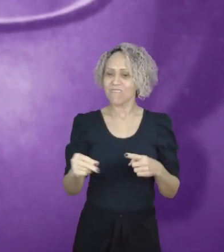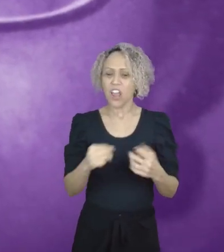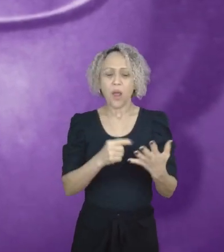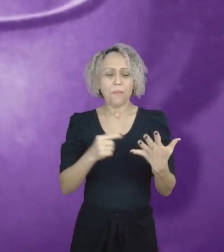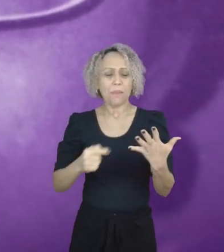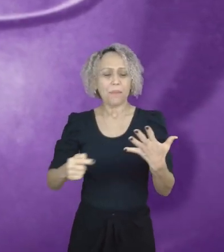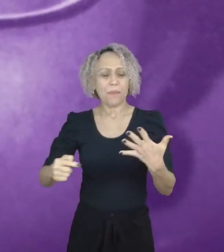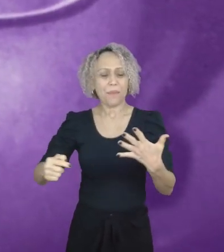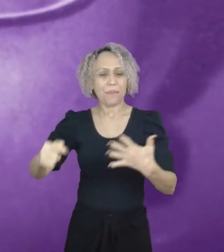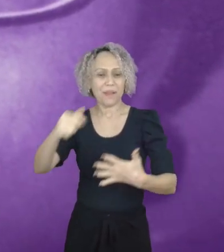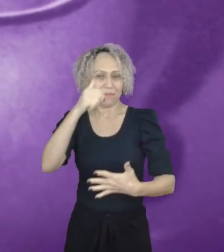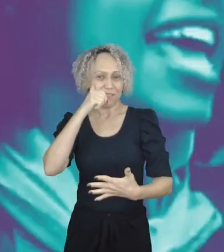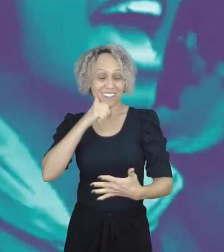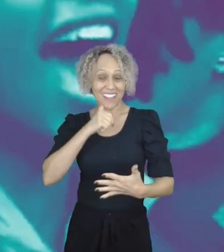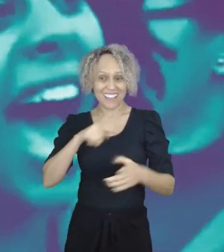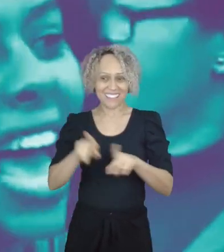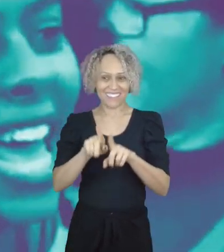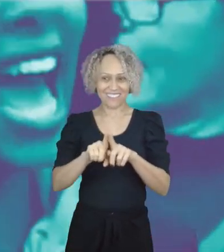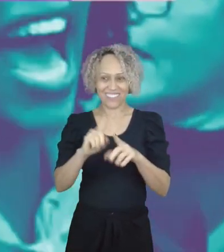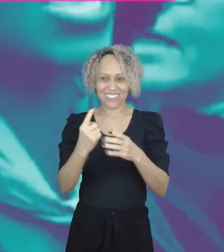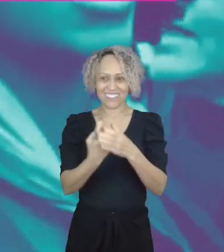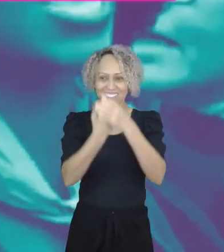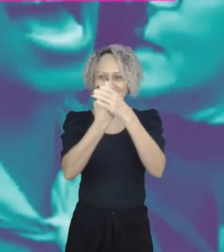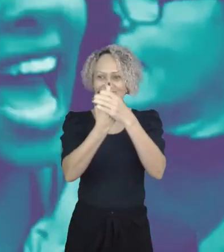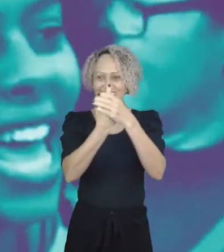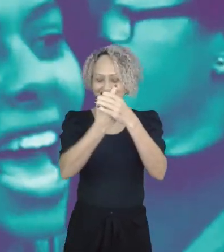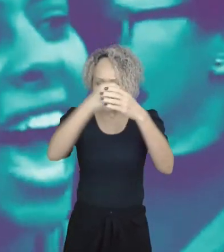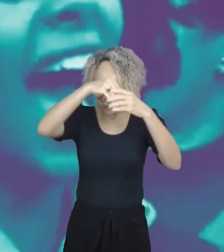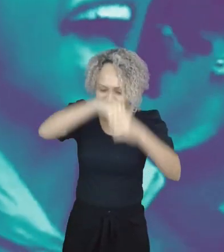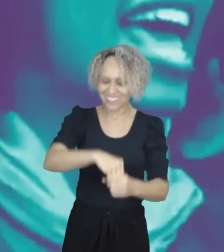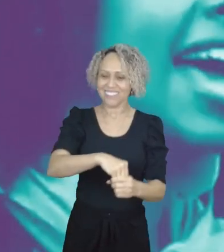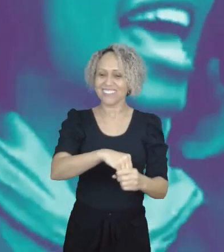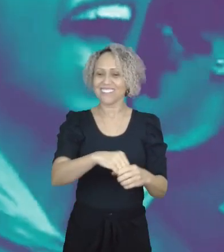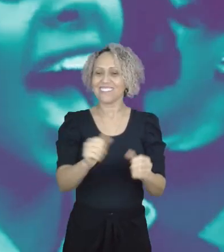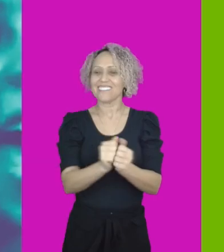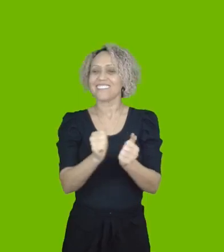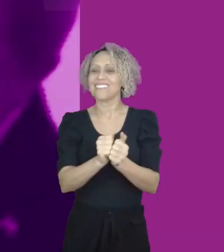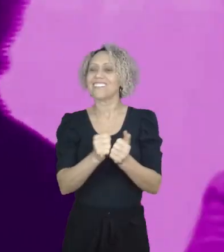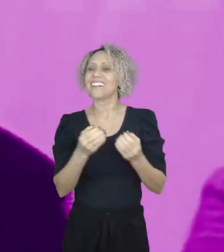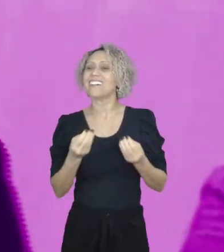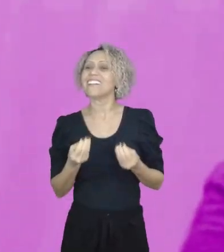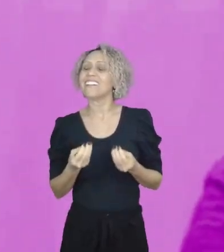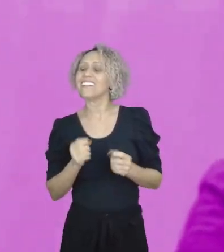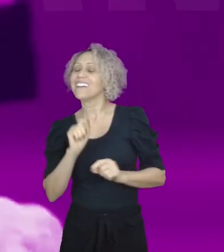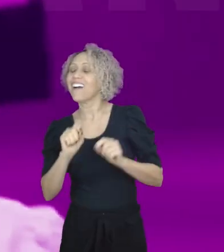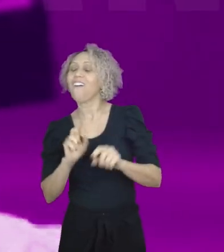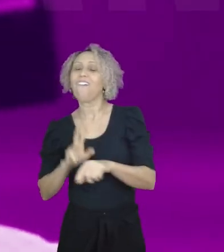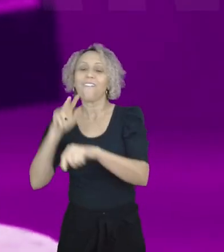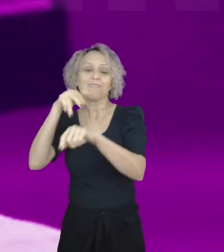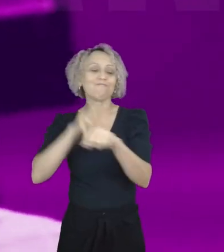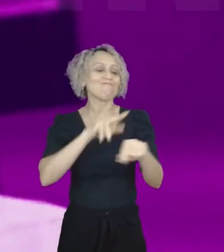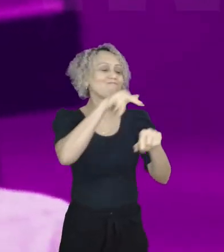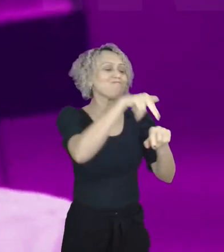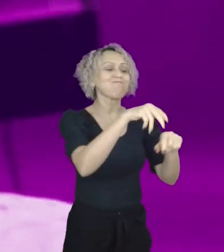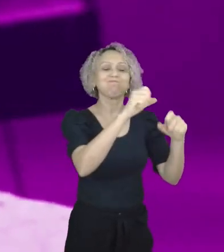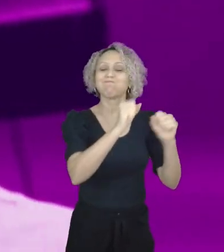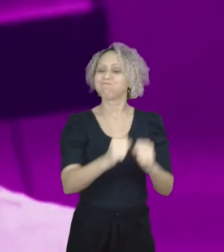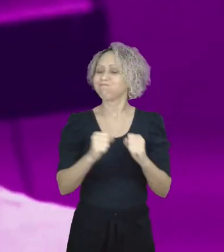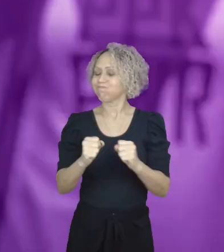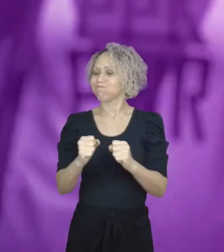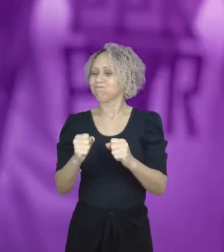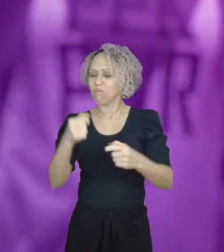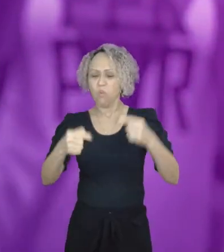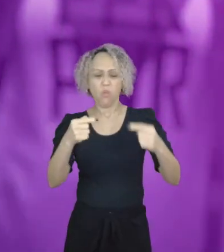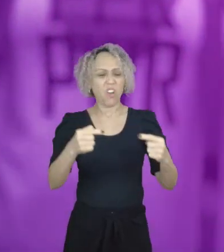Eu sou uma delas, são elas por elas, ocupando os espaços de